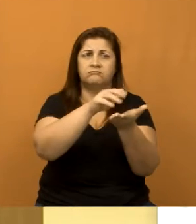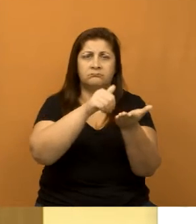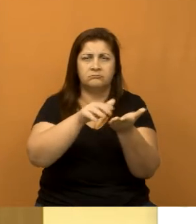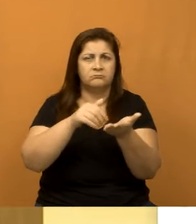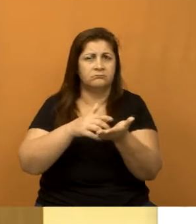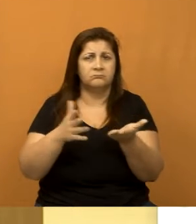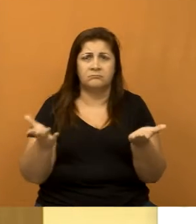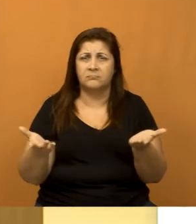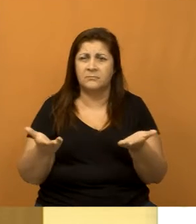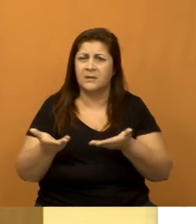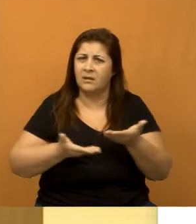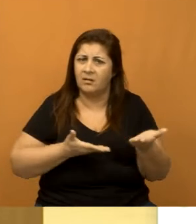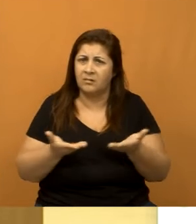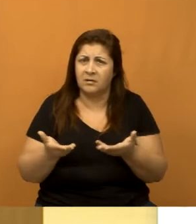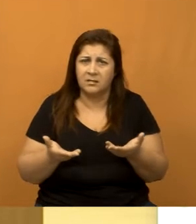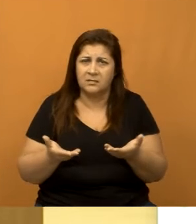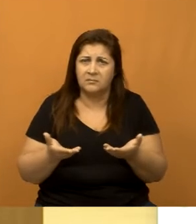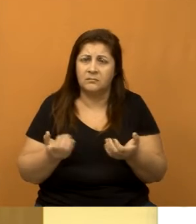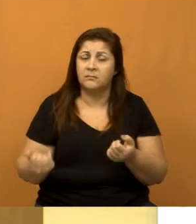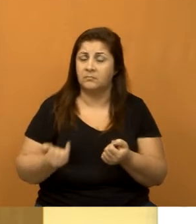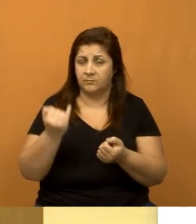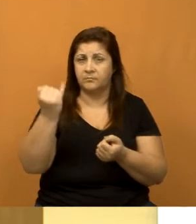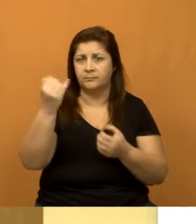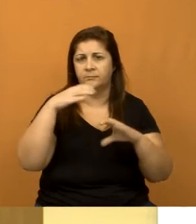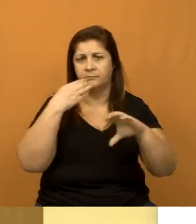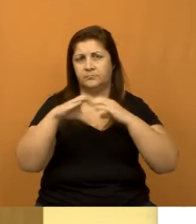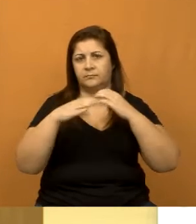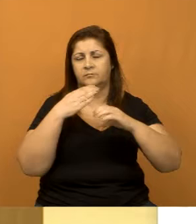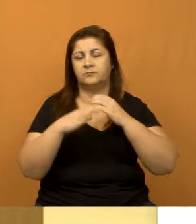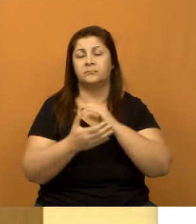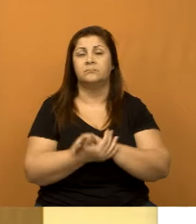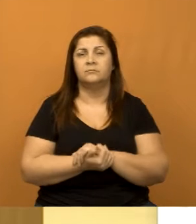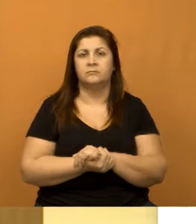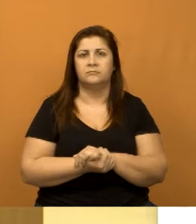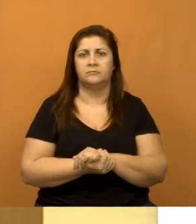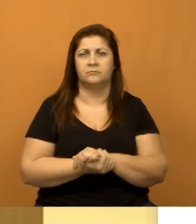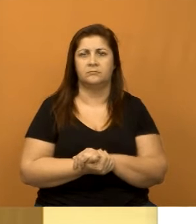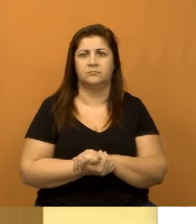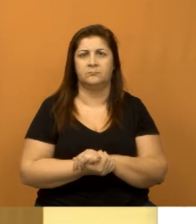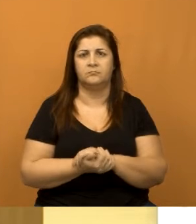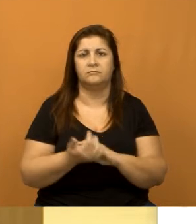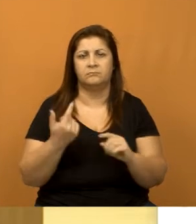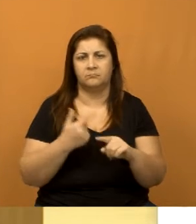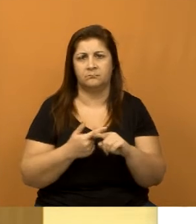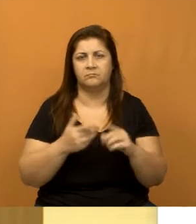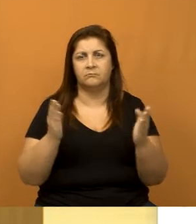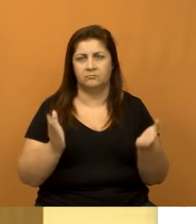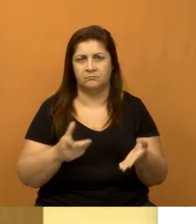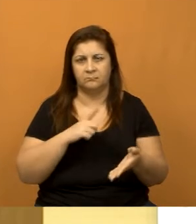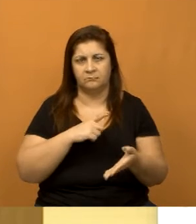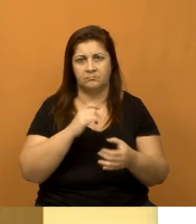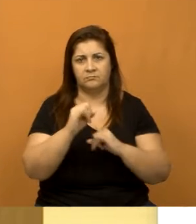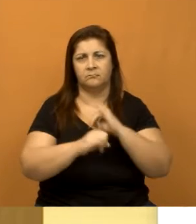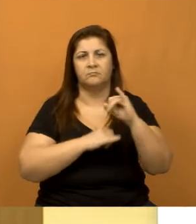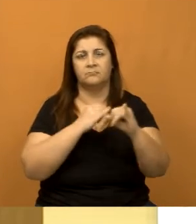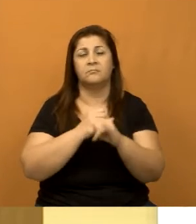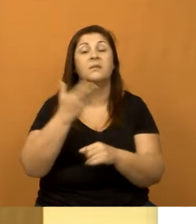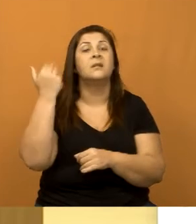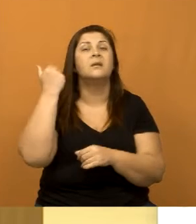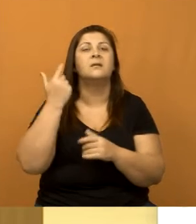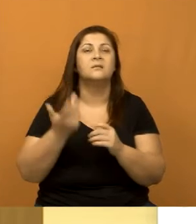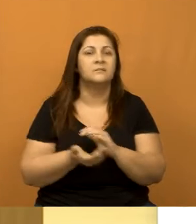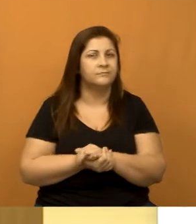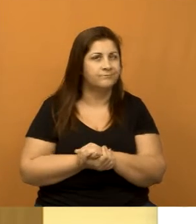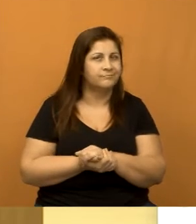serviço assim fundamental da comunicação. Até porque agora a gente tem internet, mas na época que não tinha,